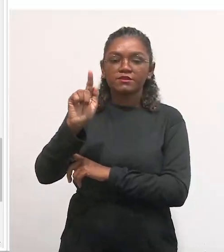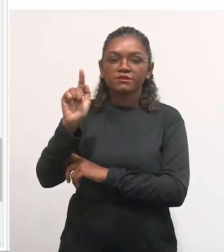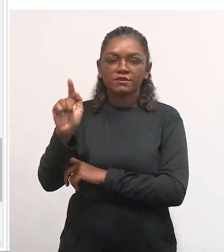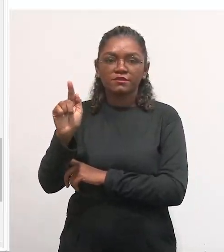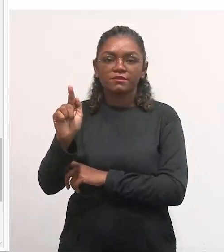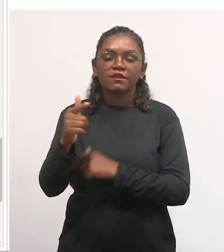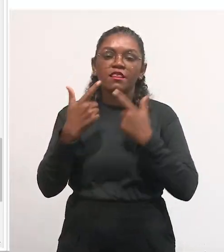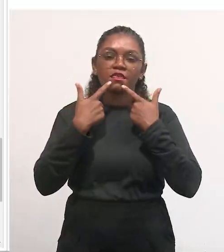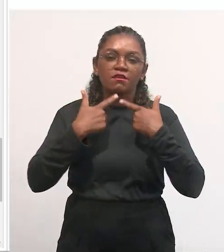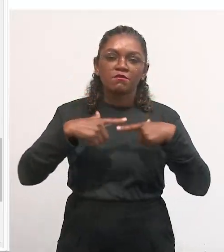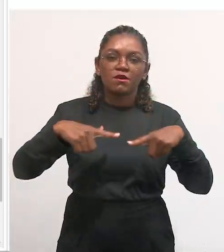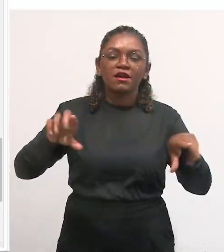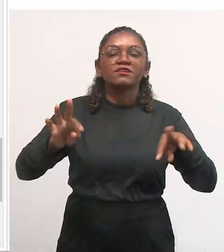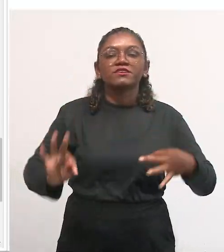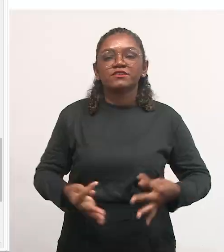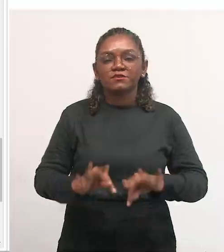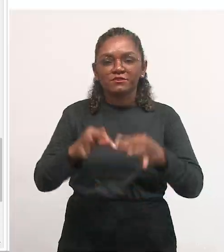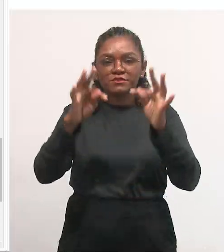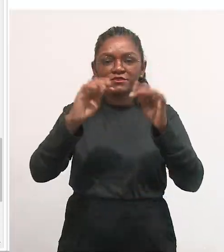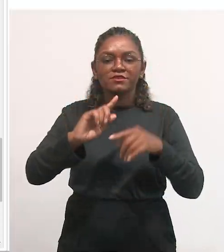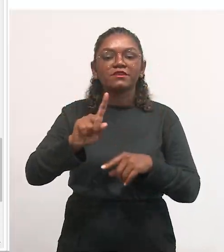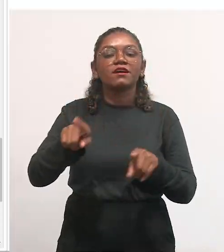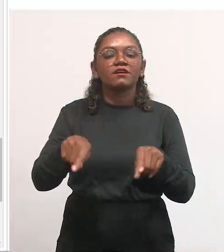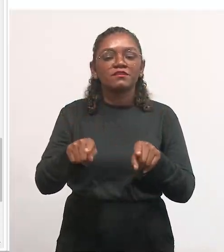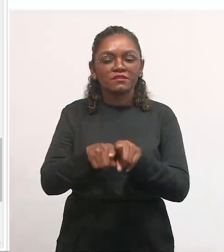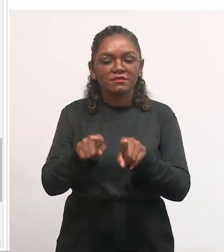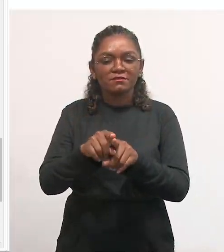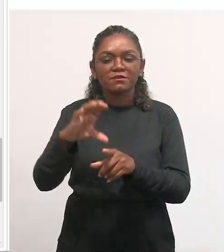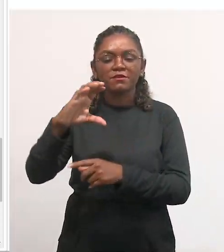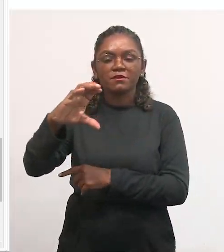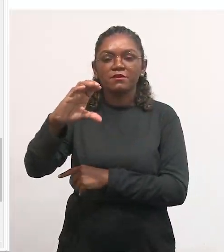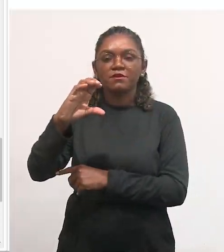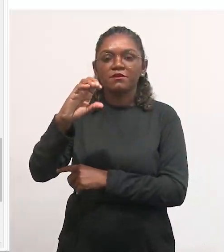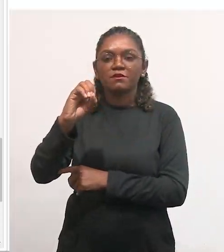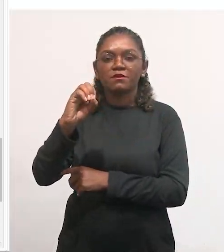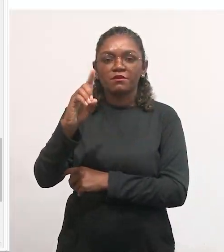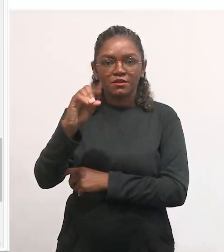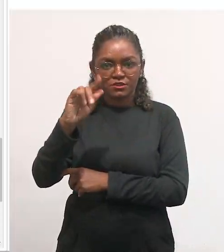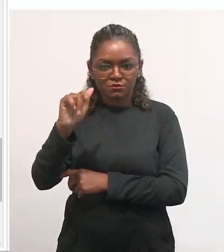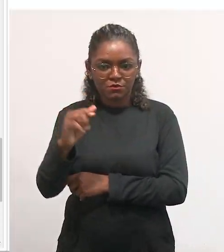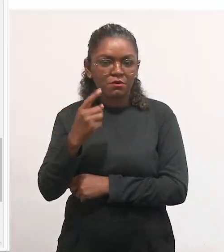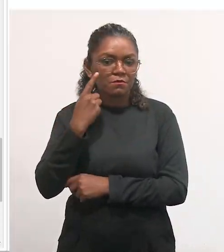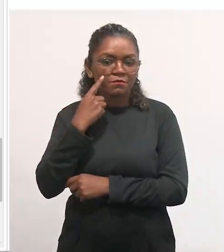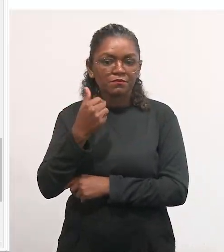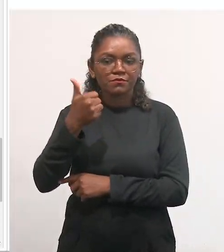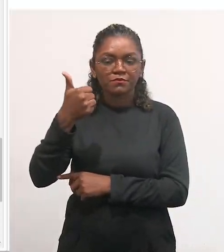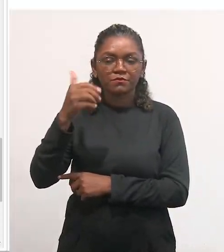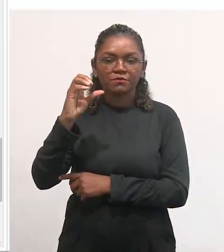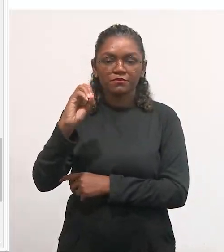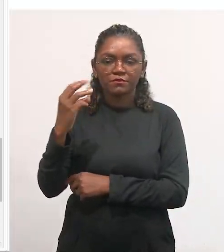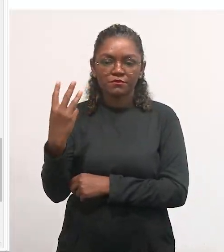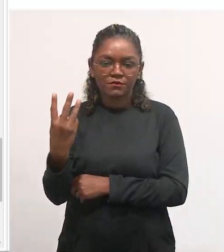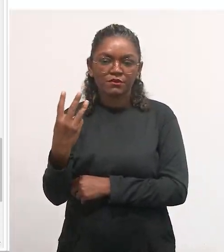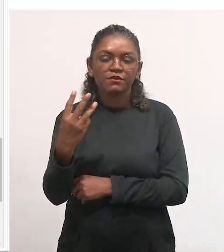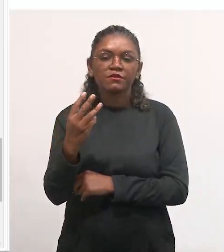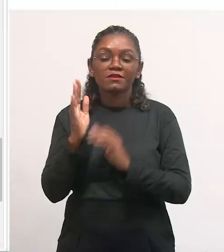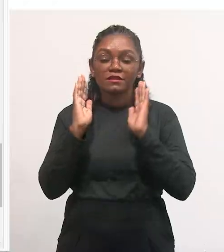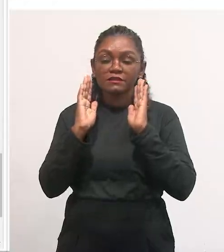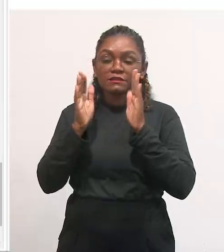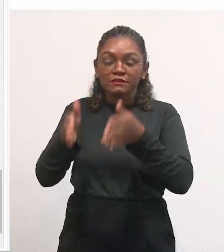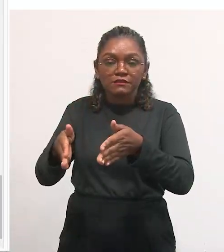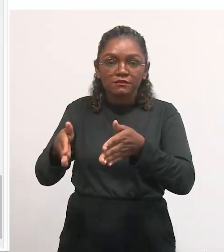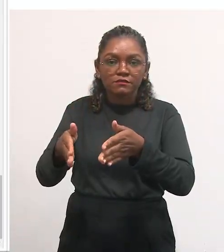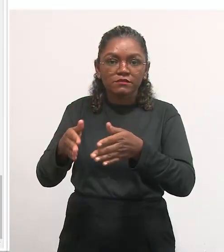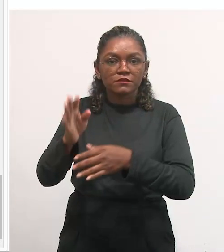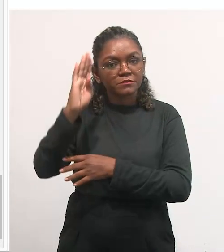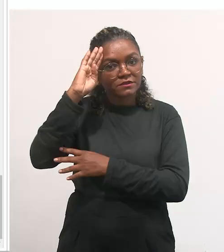e depois o último código de 3 dígitos, vão indicar quais são as competências específicas daquele eixo,